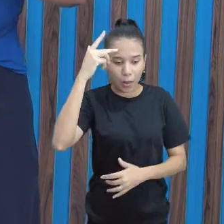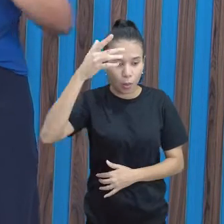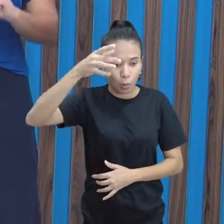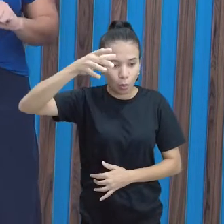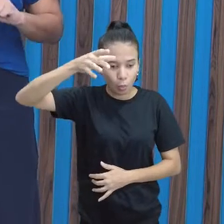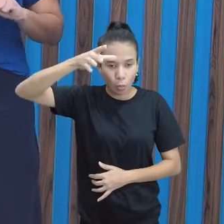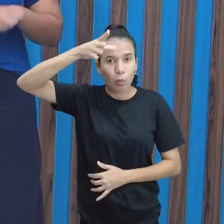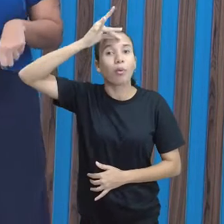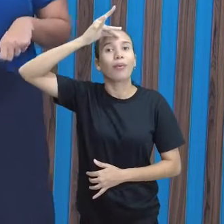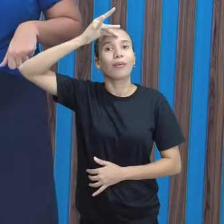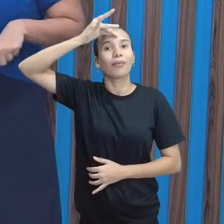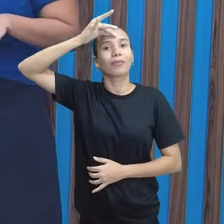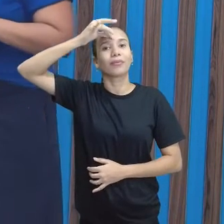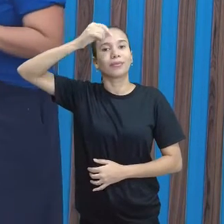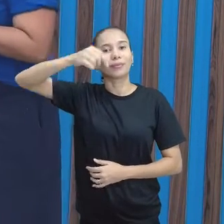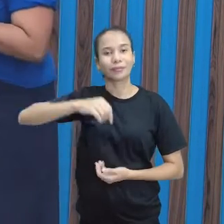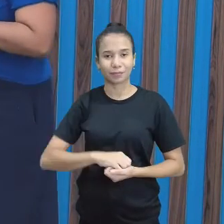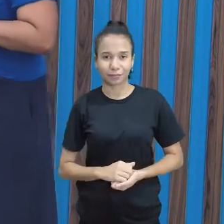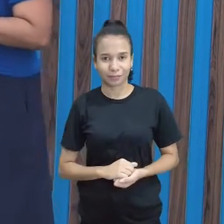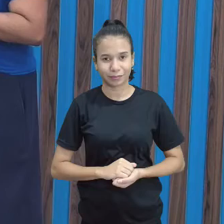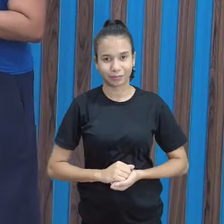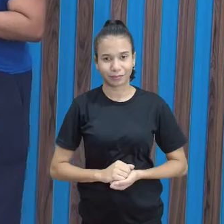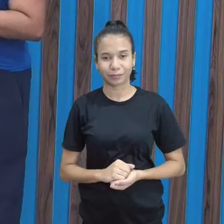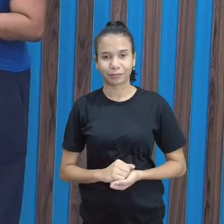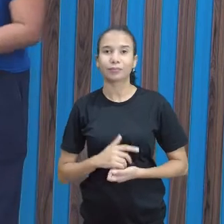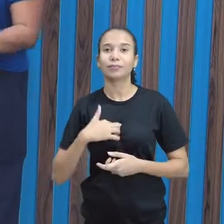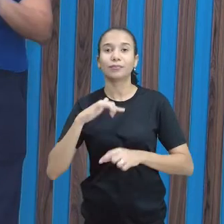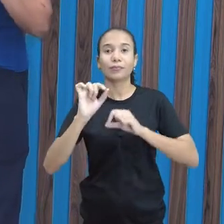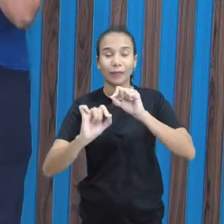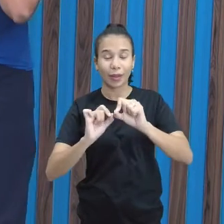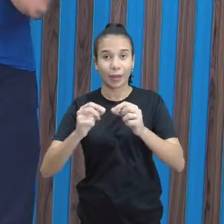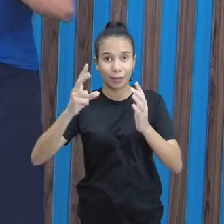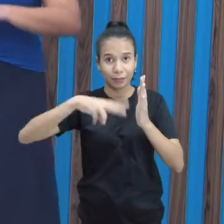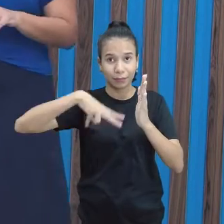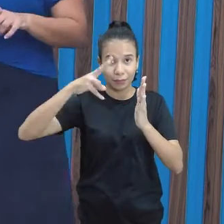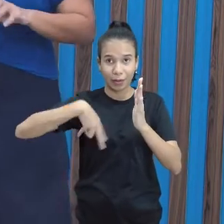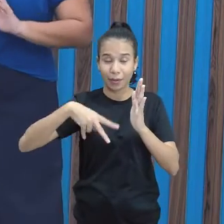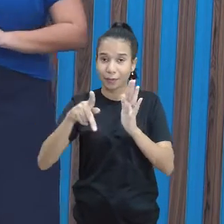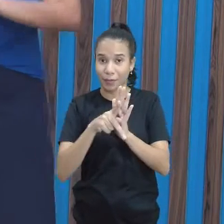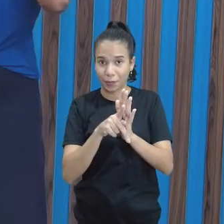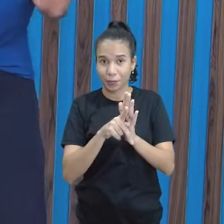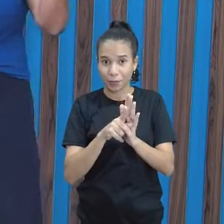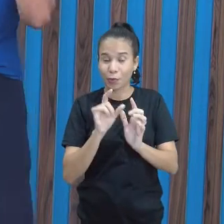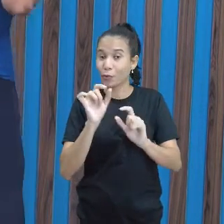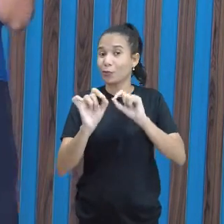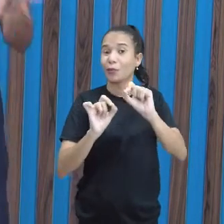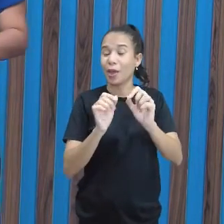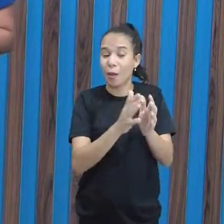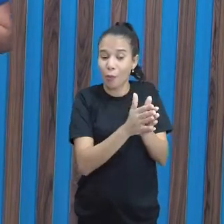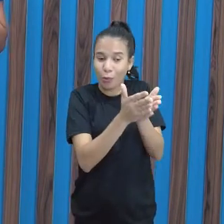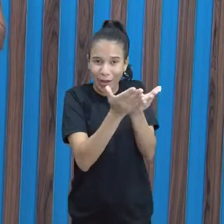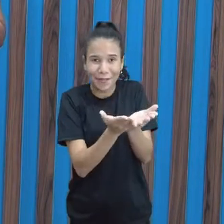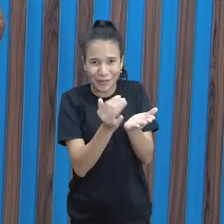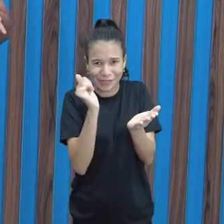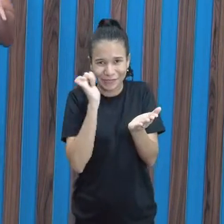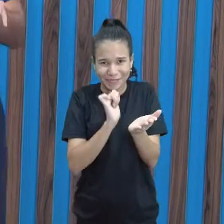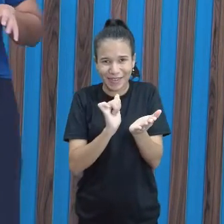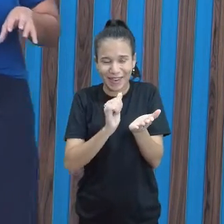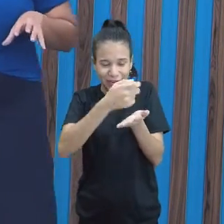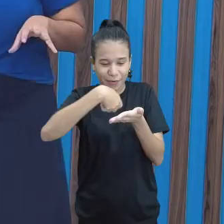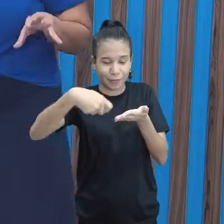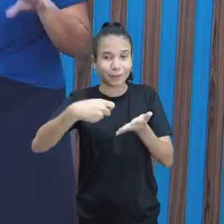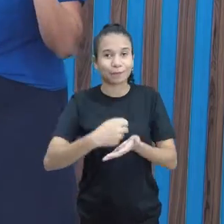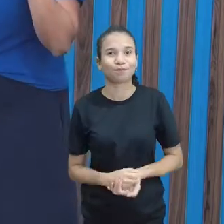permaneceu com a gente, né? E aí, ó, vamos ler aqui um trechinho do que seria esse livro ficcional dela? Vamos?